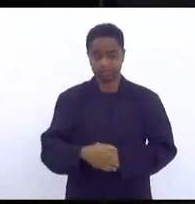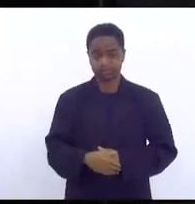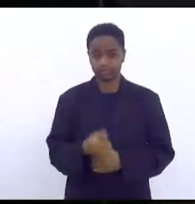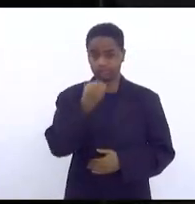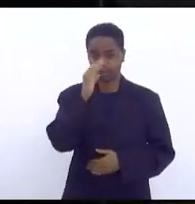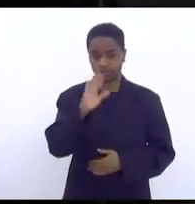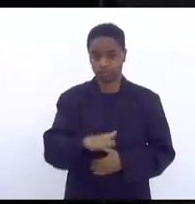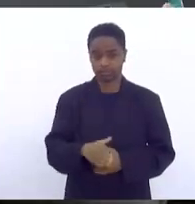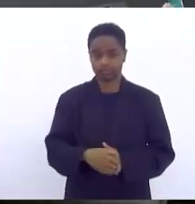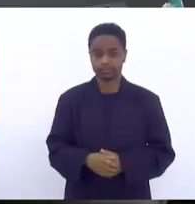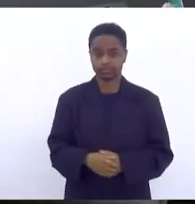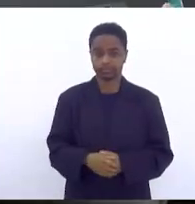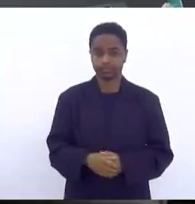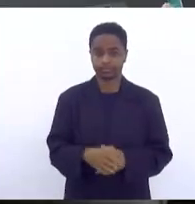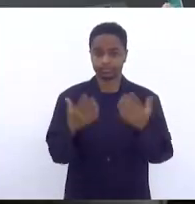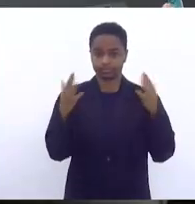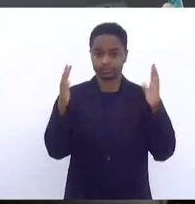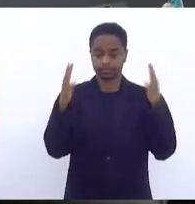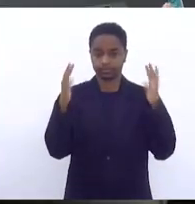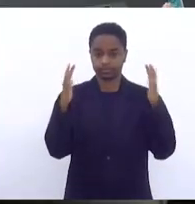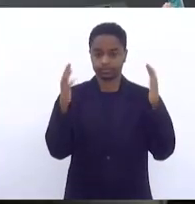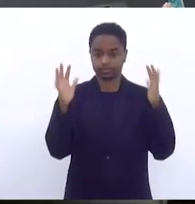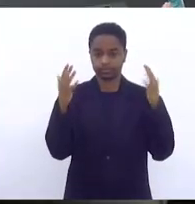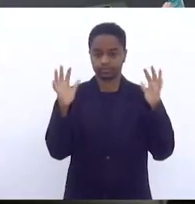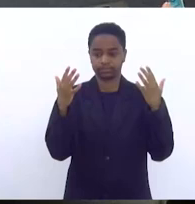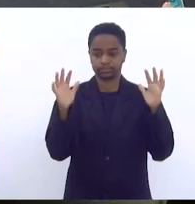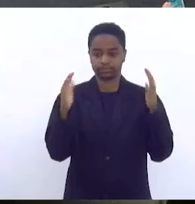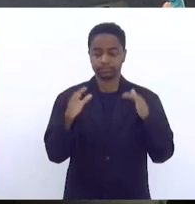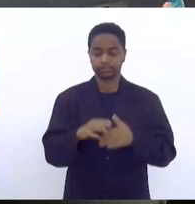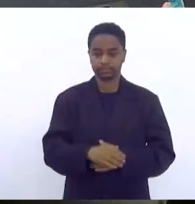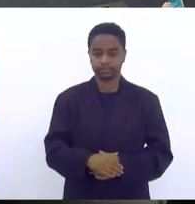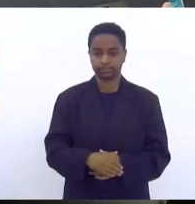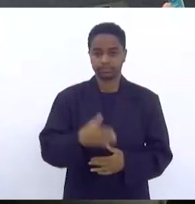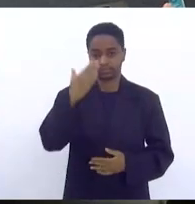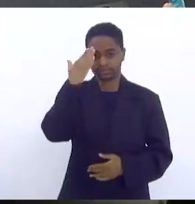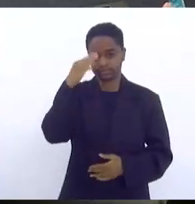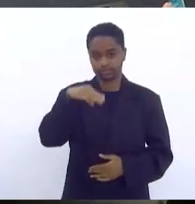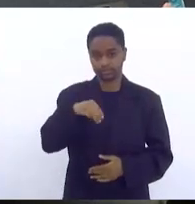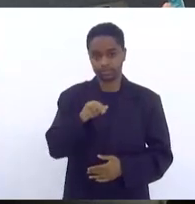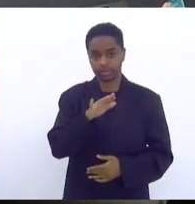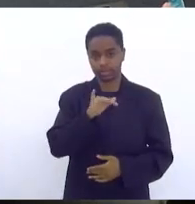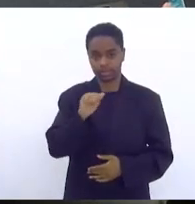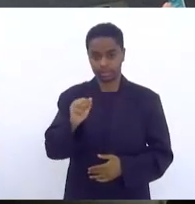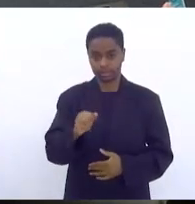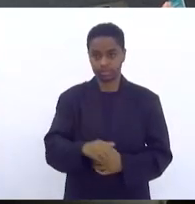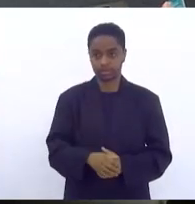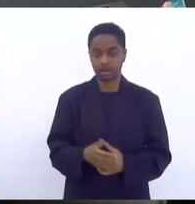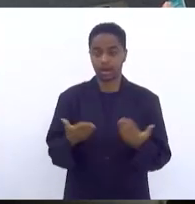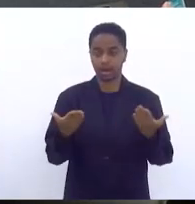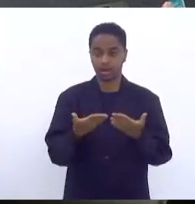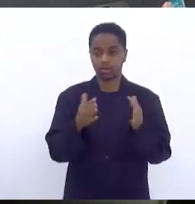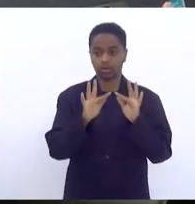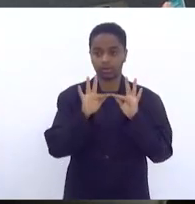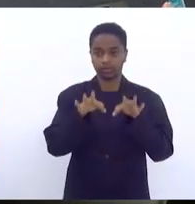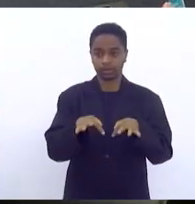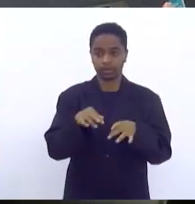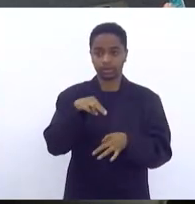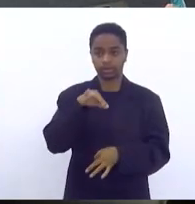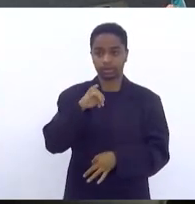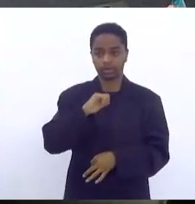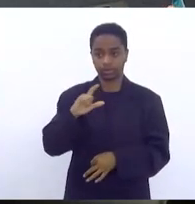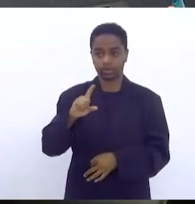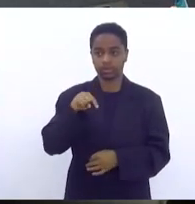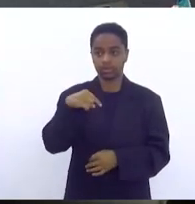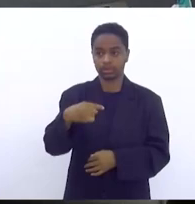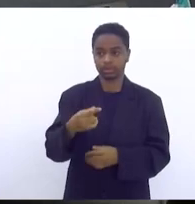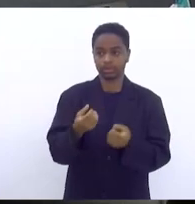boa tarde muito obrigada Maria agora para fechar mesmo Neil e depois já entrego